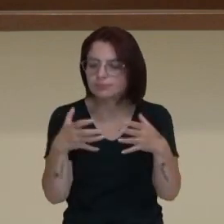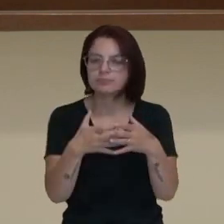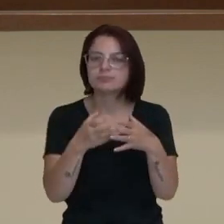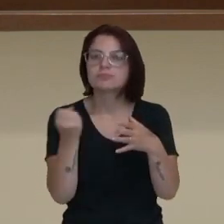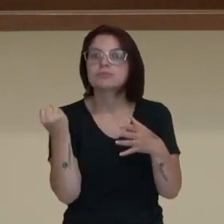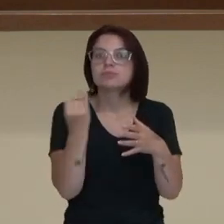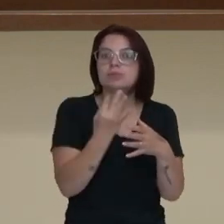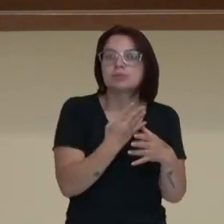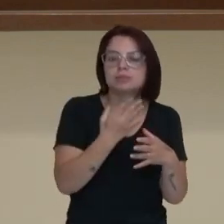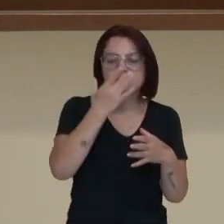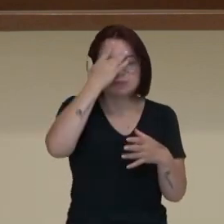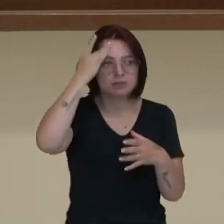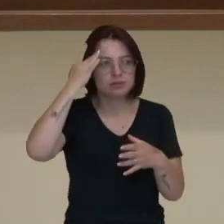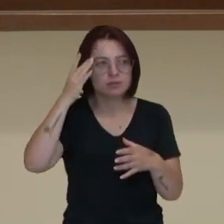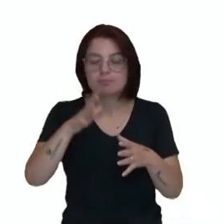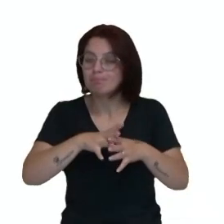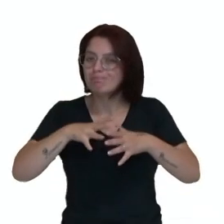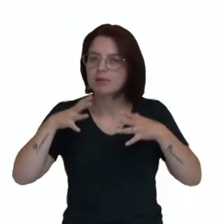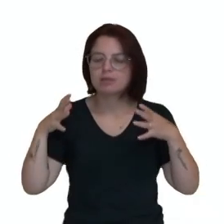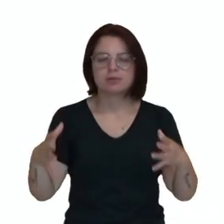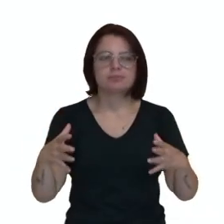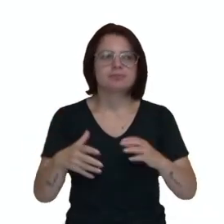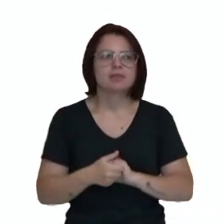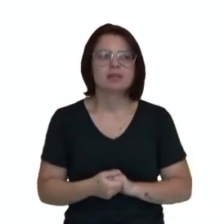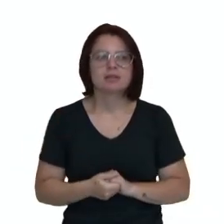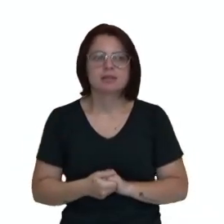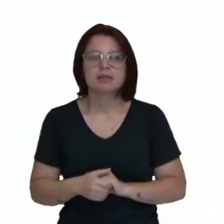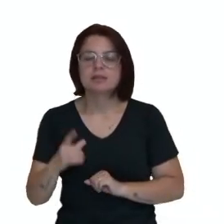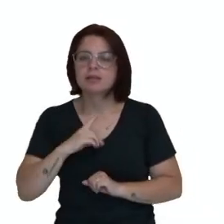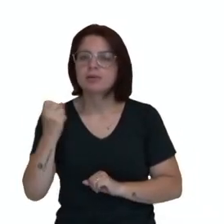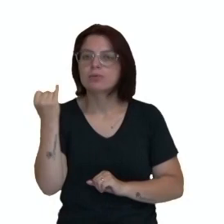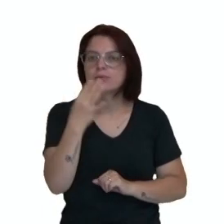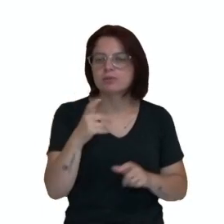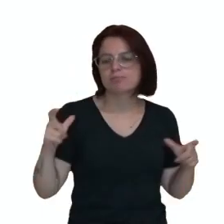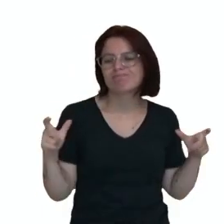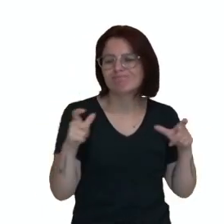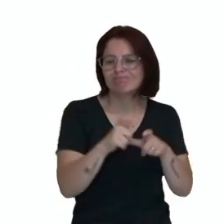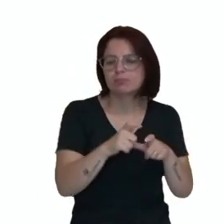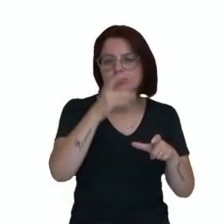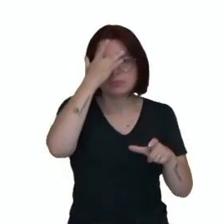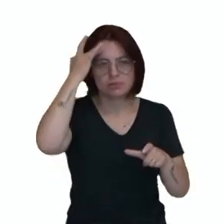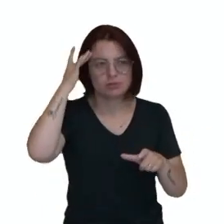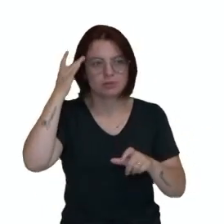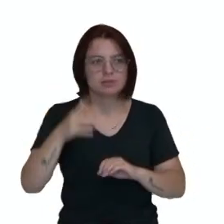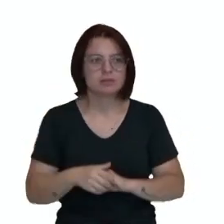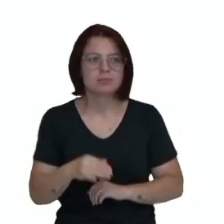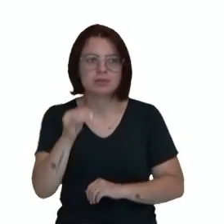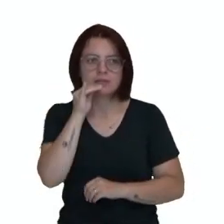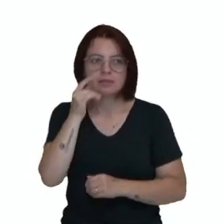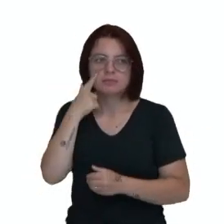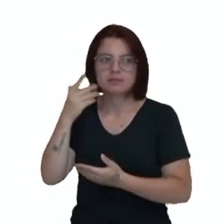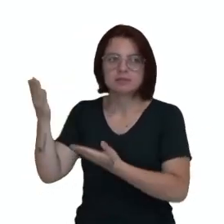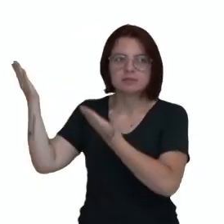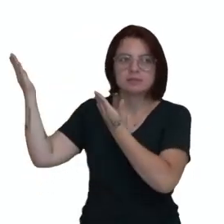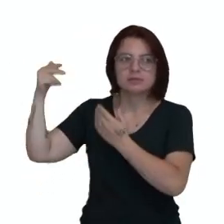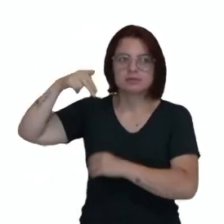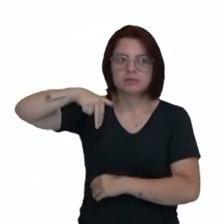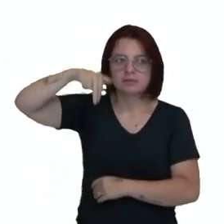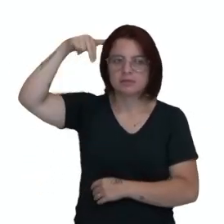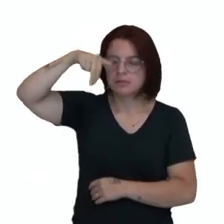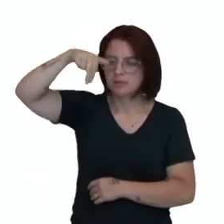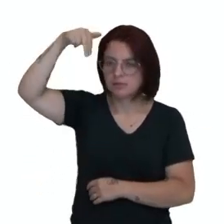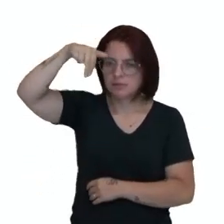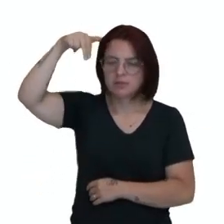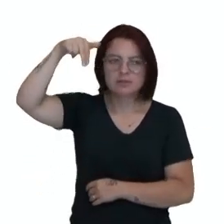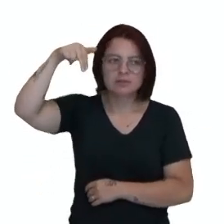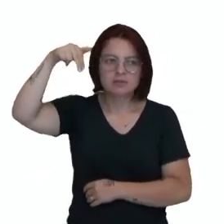de pessoas, uma maior densidade demográfica e outras que apresentam menores densidades demográficas, como, por exemplo, a região norte, em função